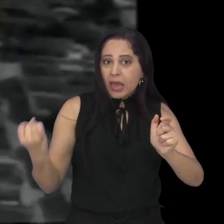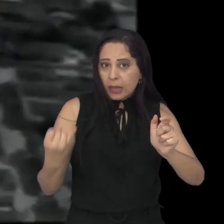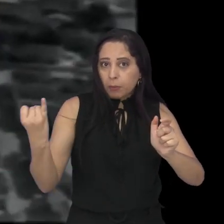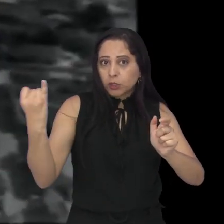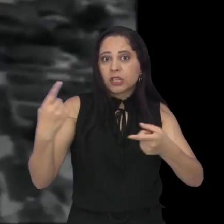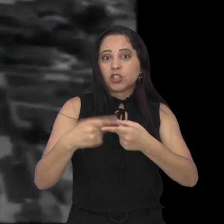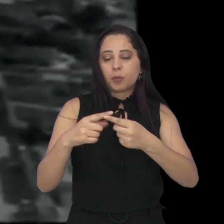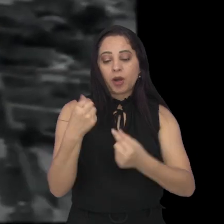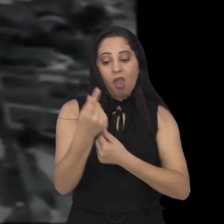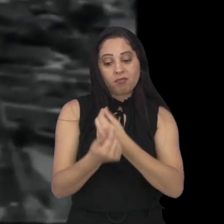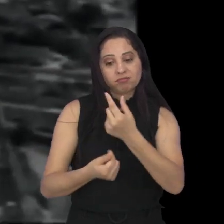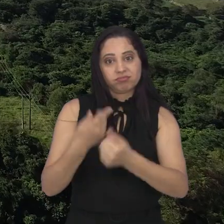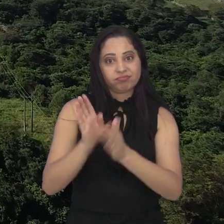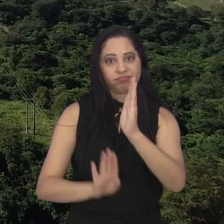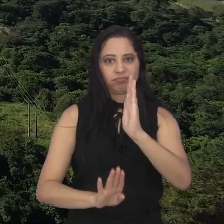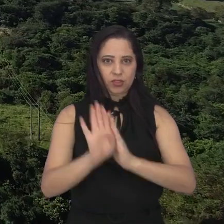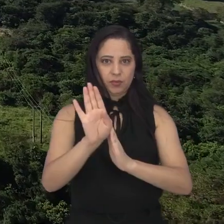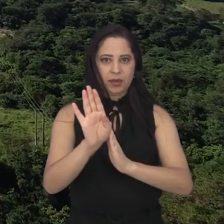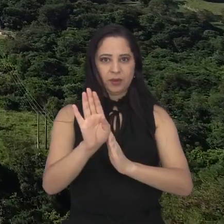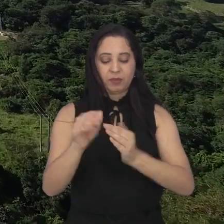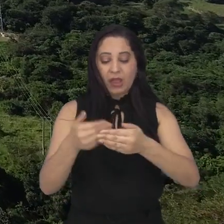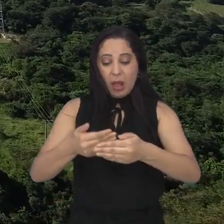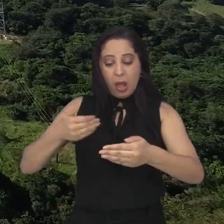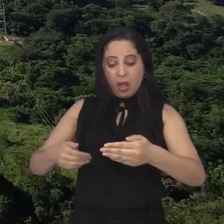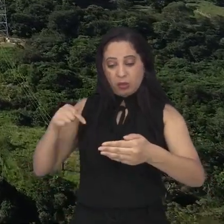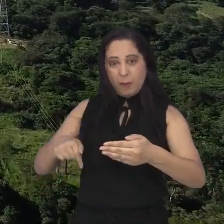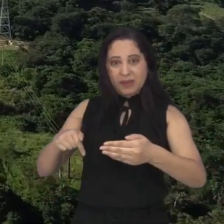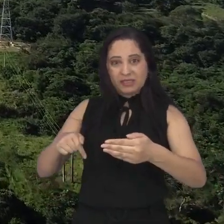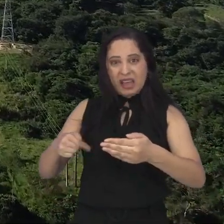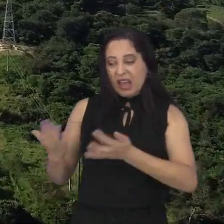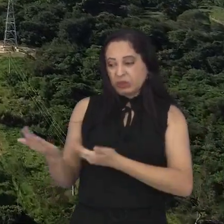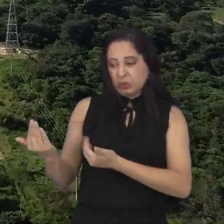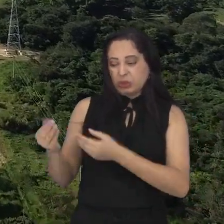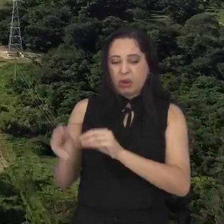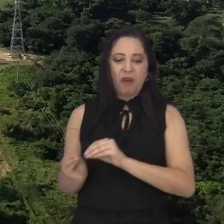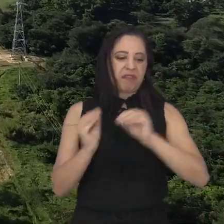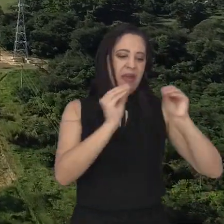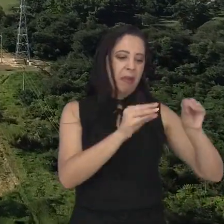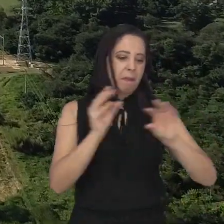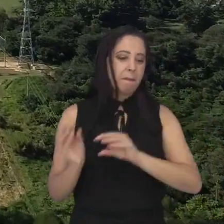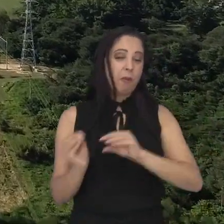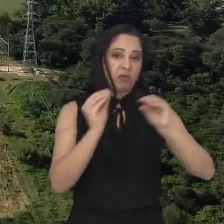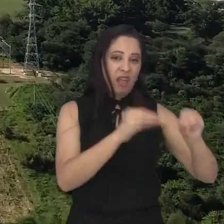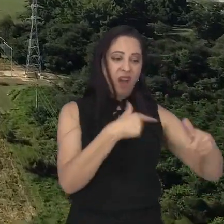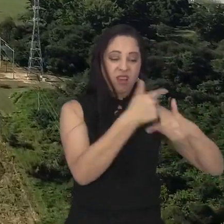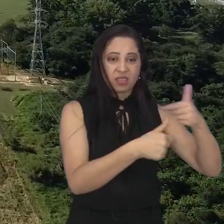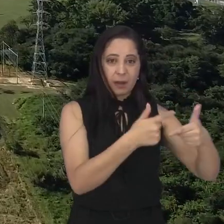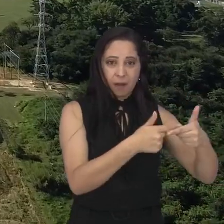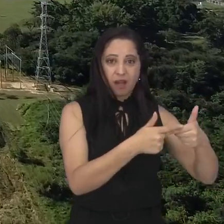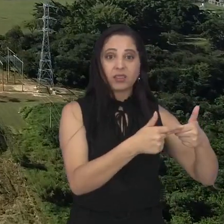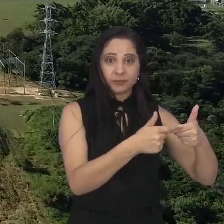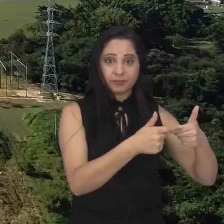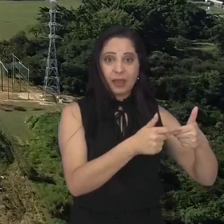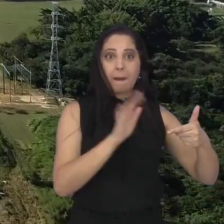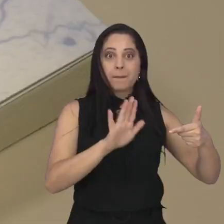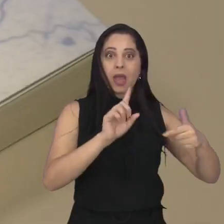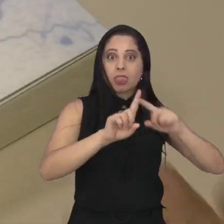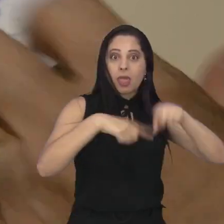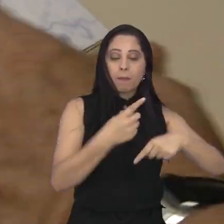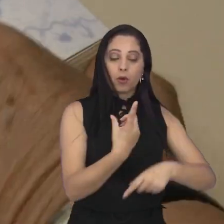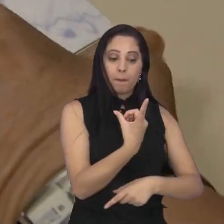foi importante na economia. Antes da fase sanatorial, muitos jovens saíam de São José em busca de